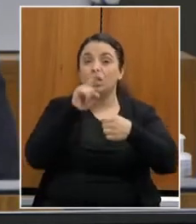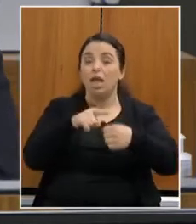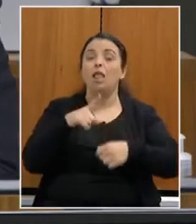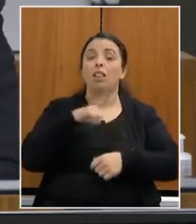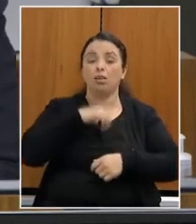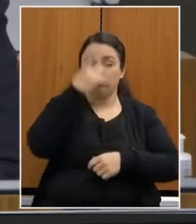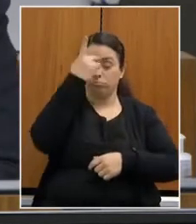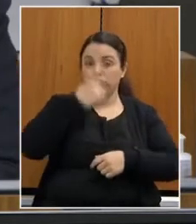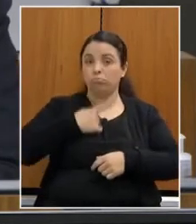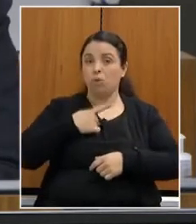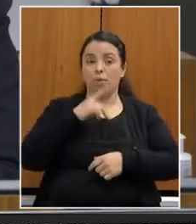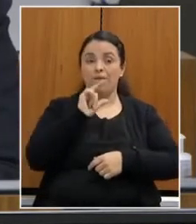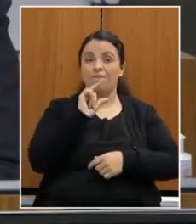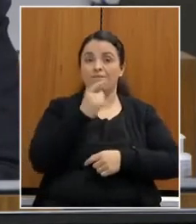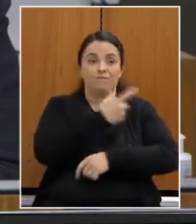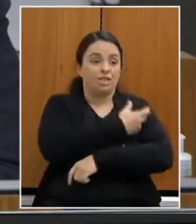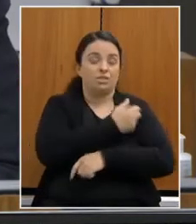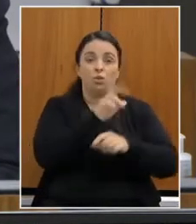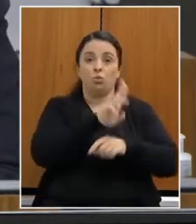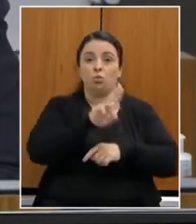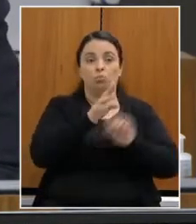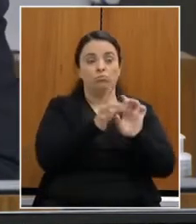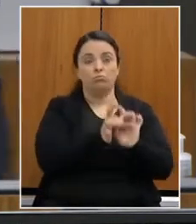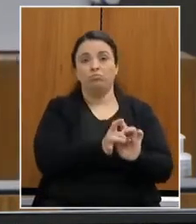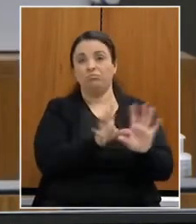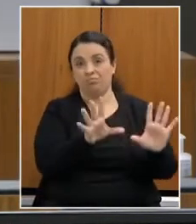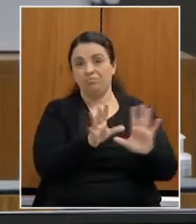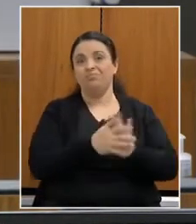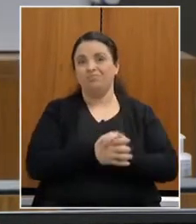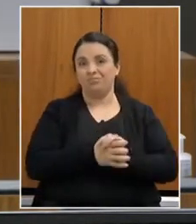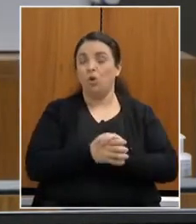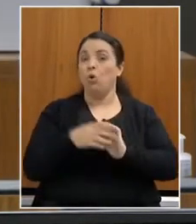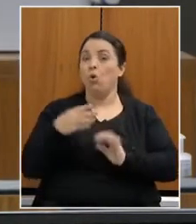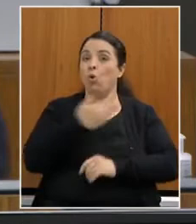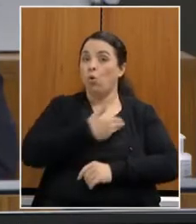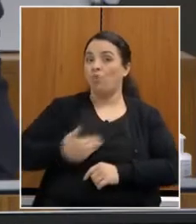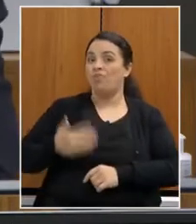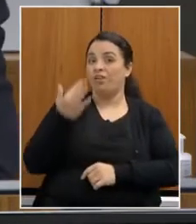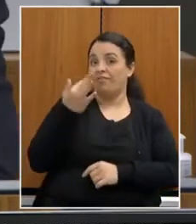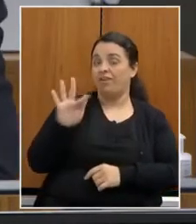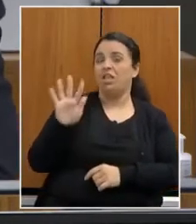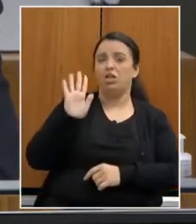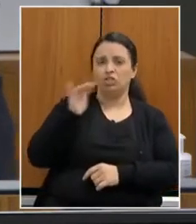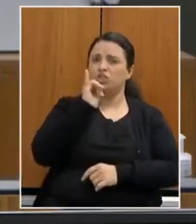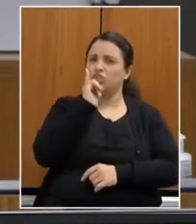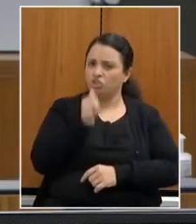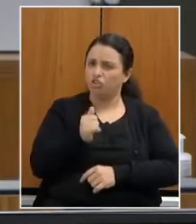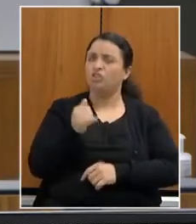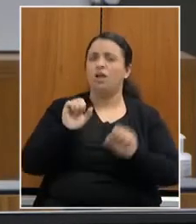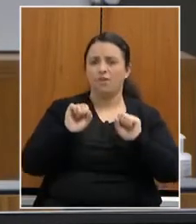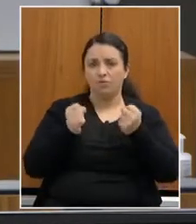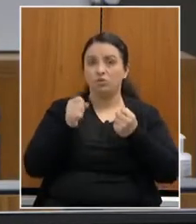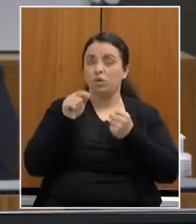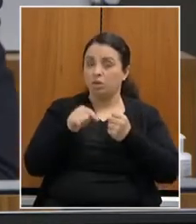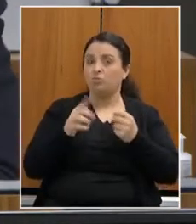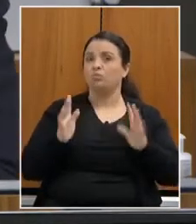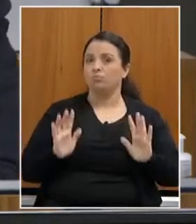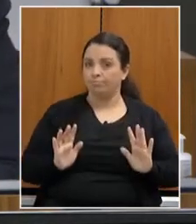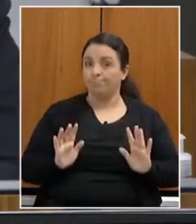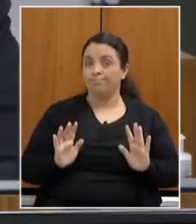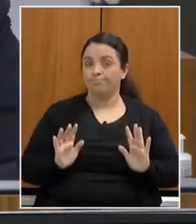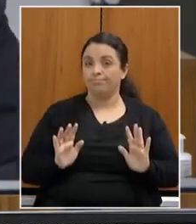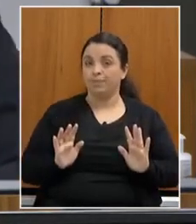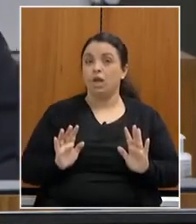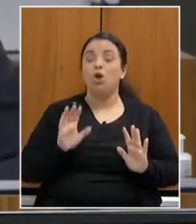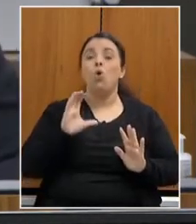o governo federal já o ministro da saúde já falou isso a gente vê é uma heterogeneidade mas o que a gente o